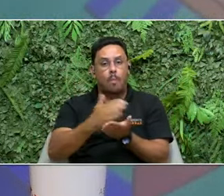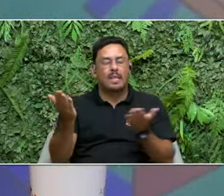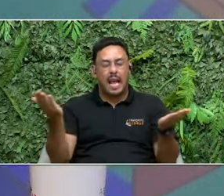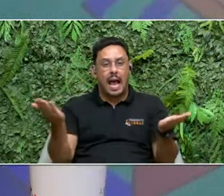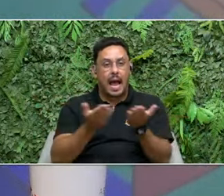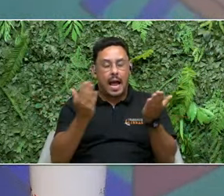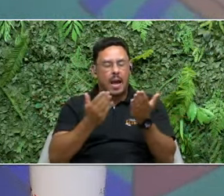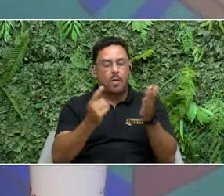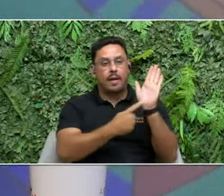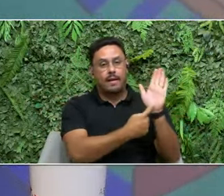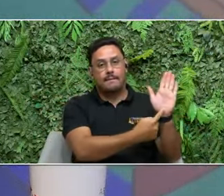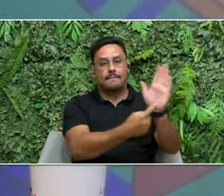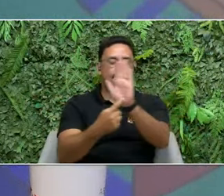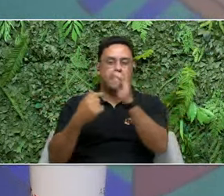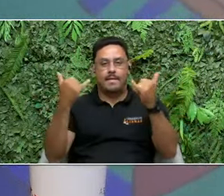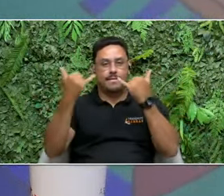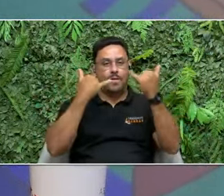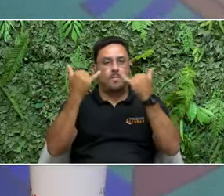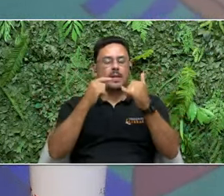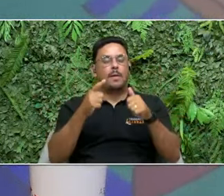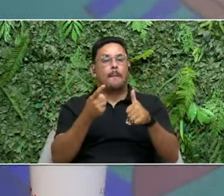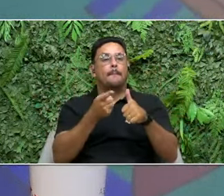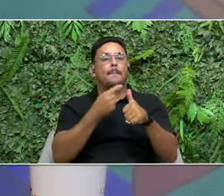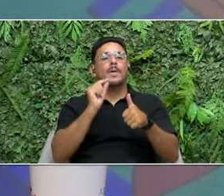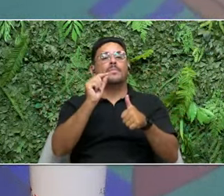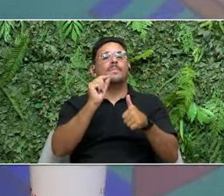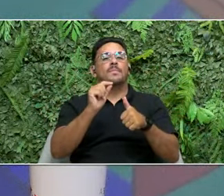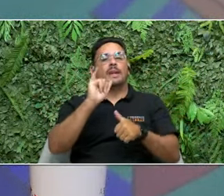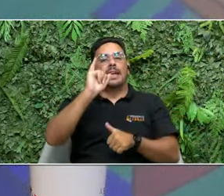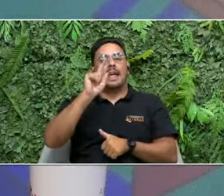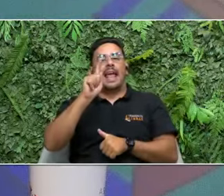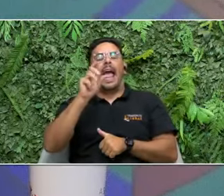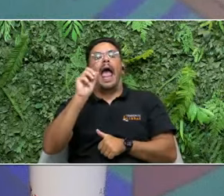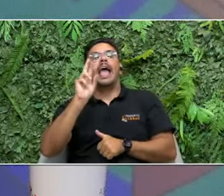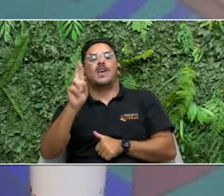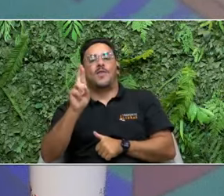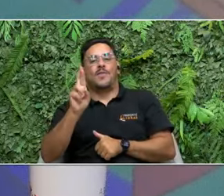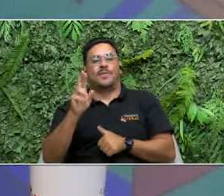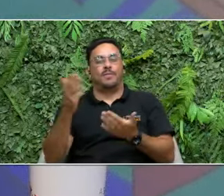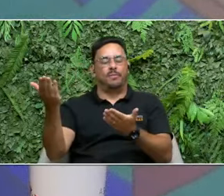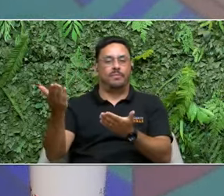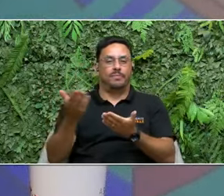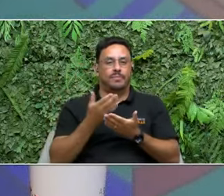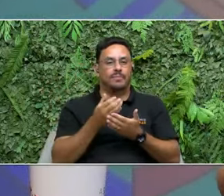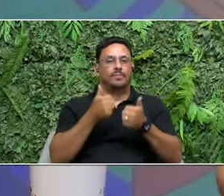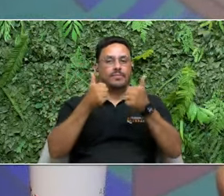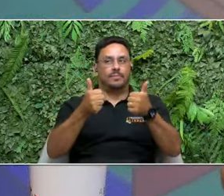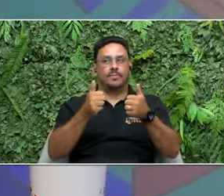giro de destaques primeiro ele Igor tep Assunção